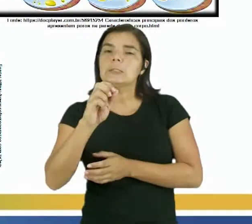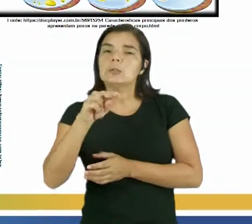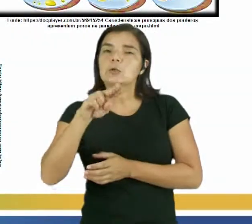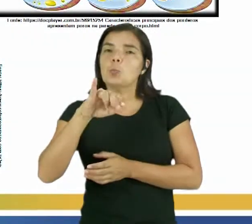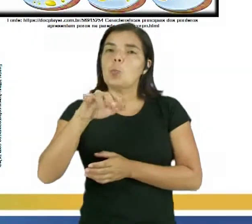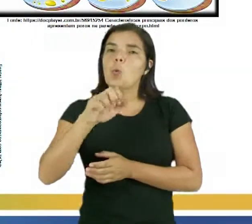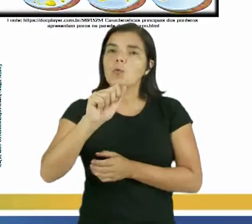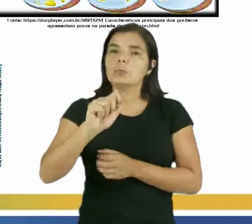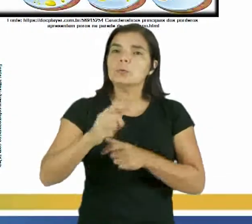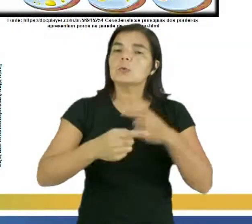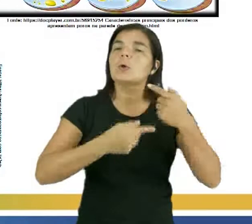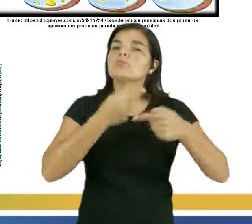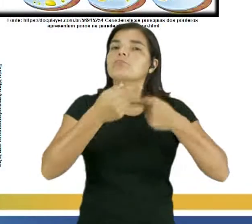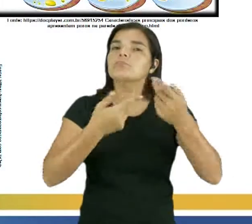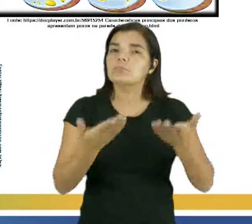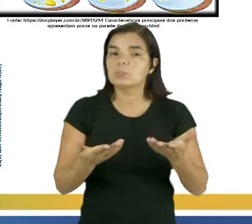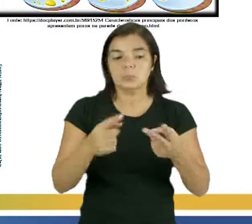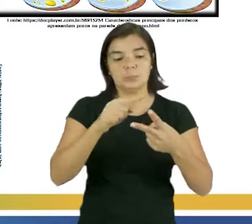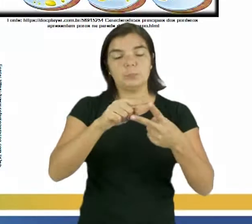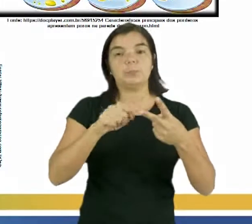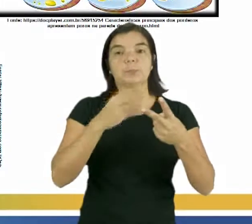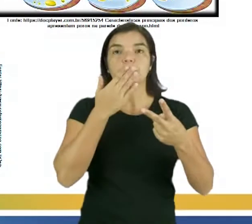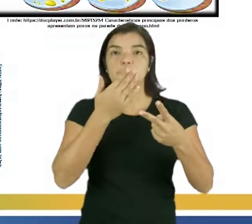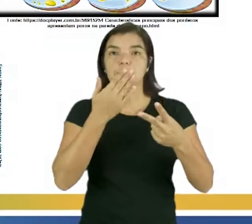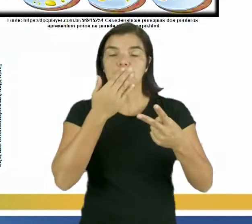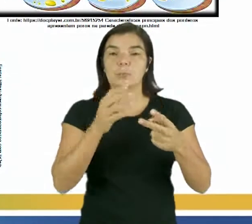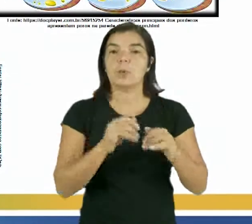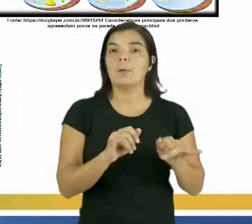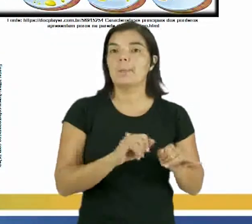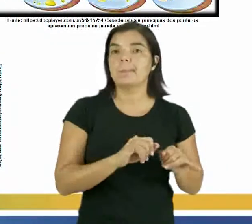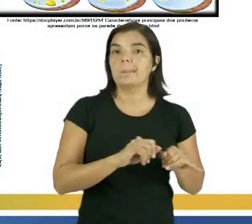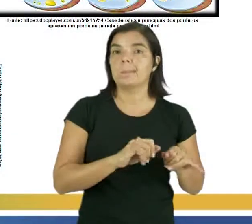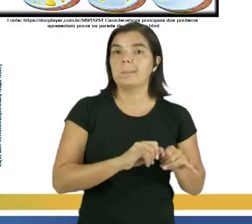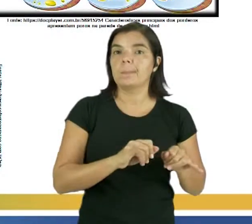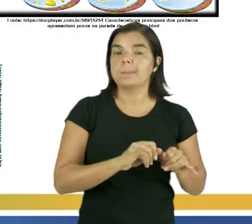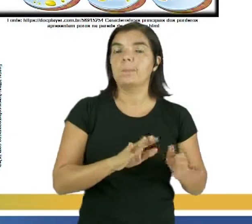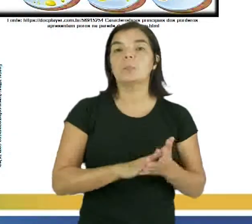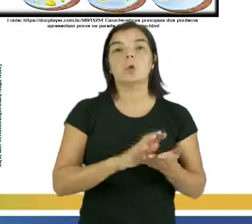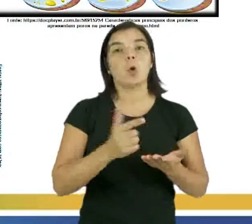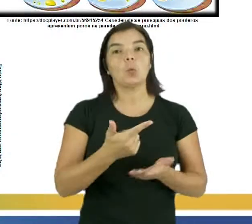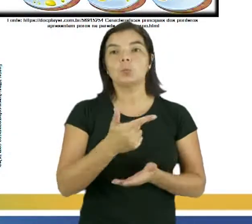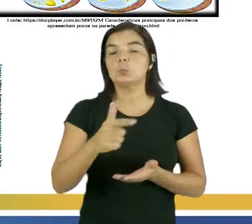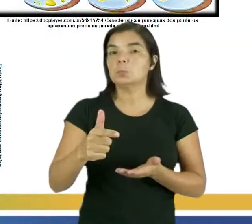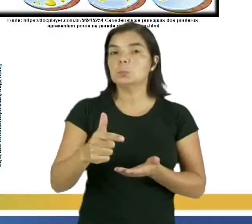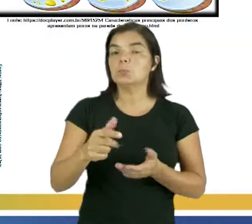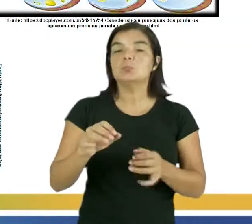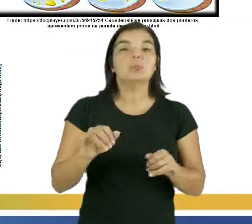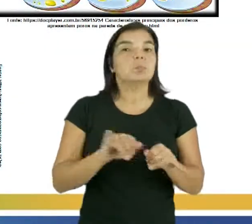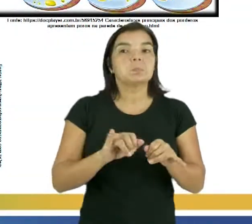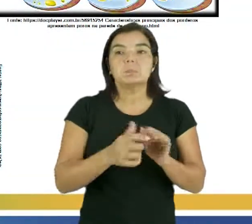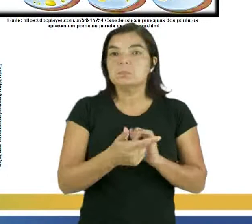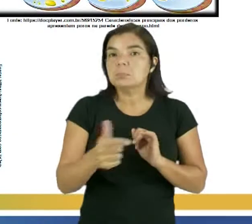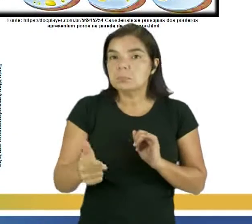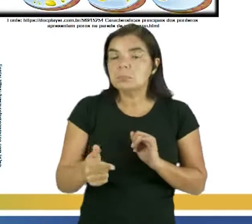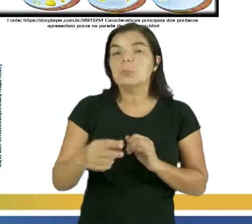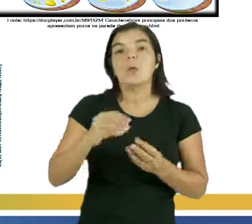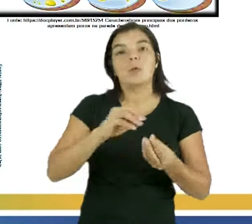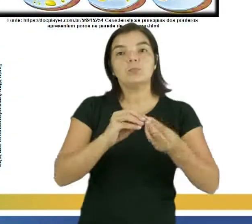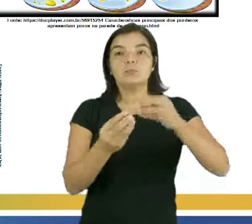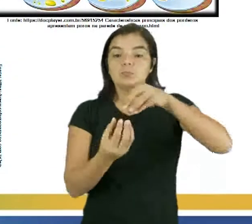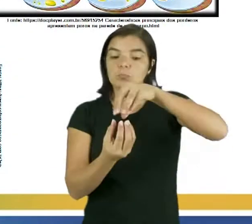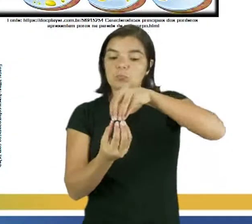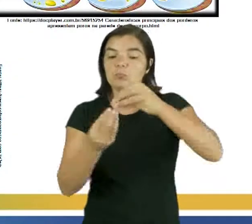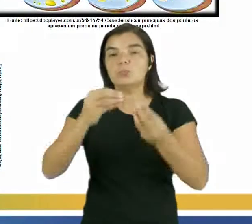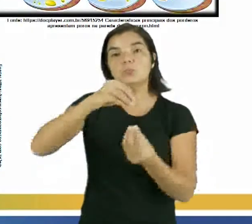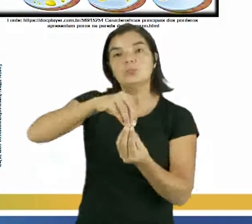se reproduzir? Pode ser de dois tipos, pode ser a reprodução assexuada ou a reprodução sexuada. Lembrando que